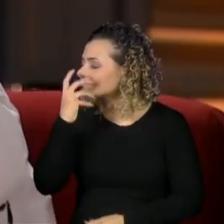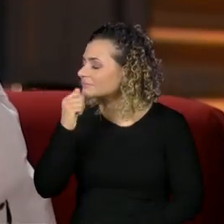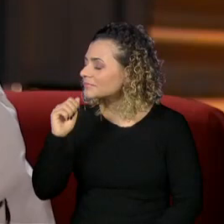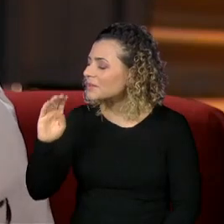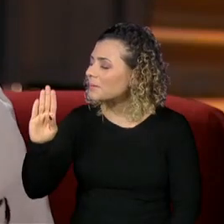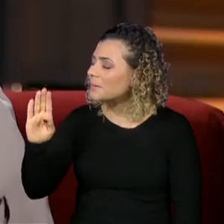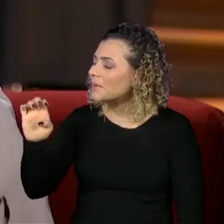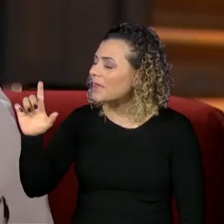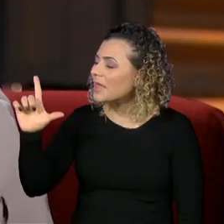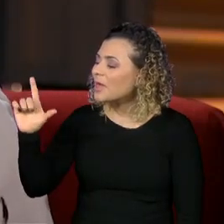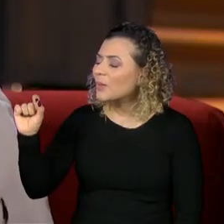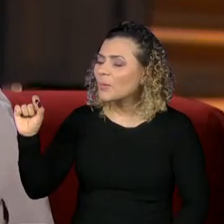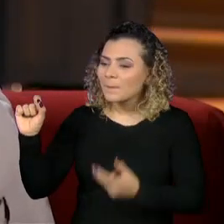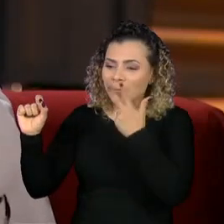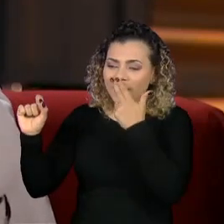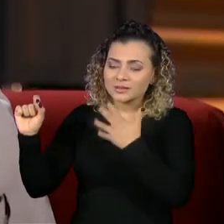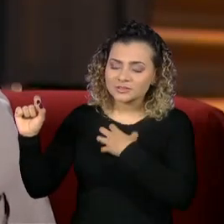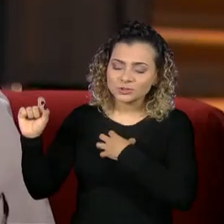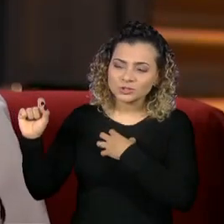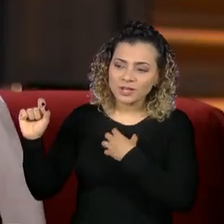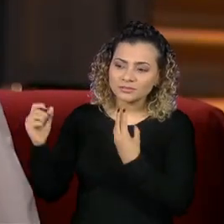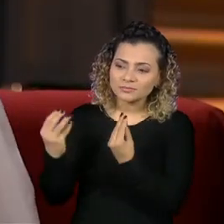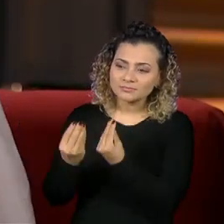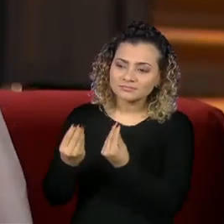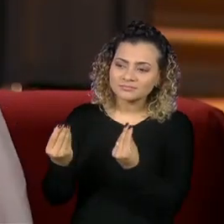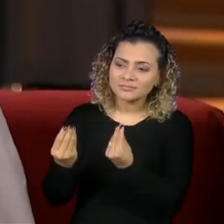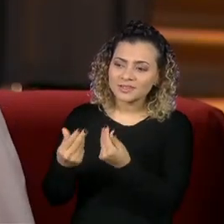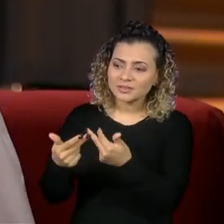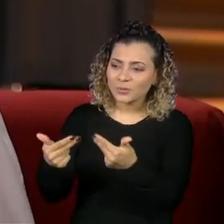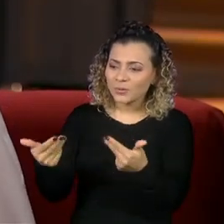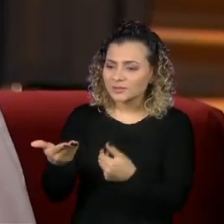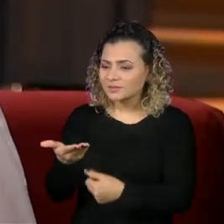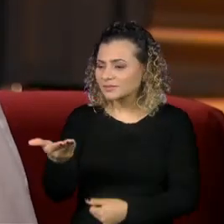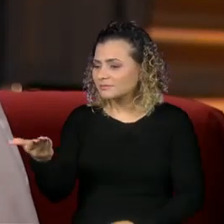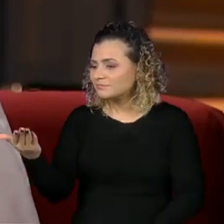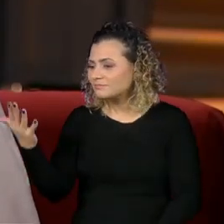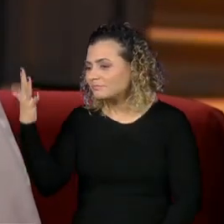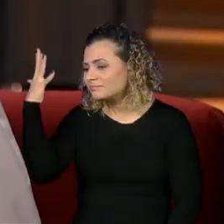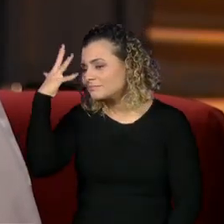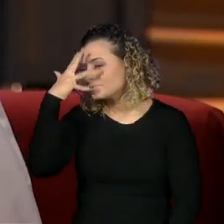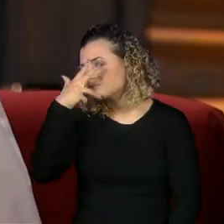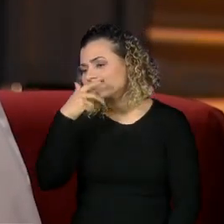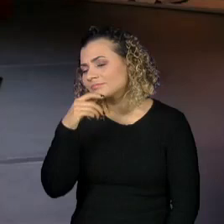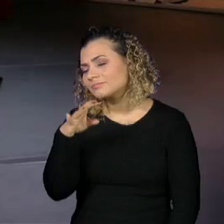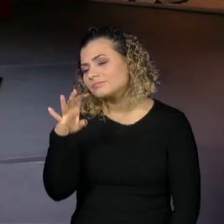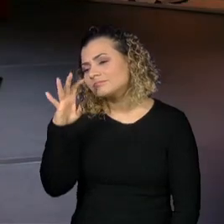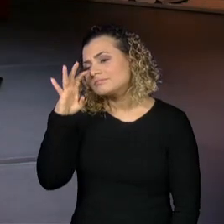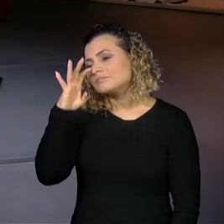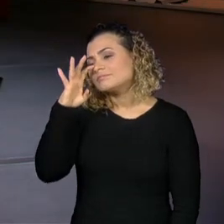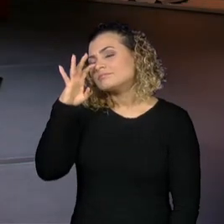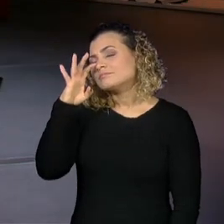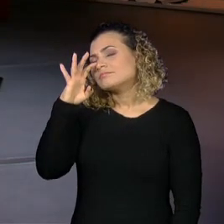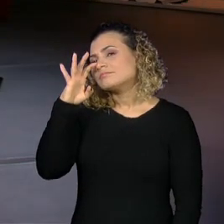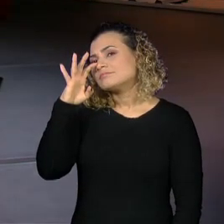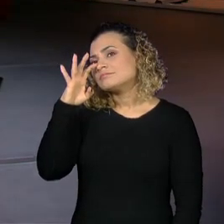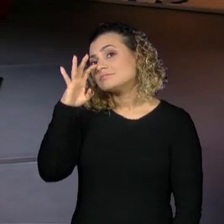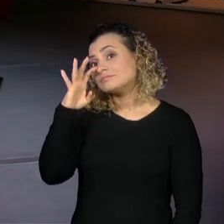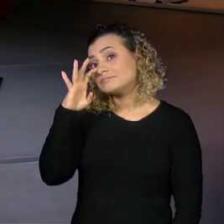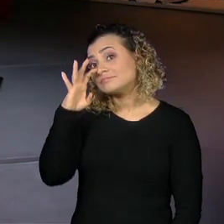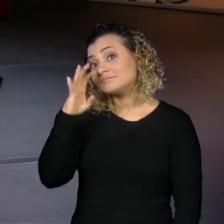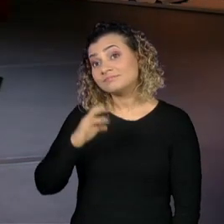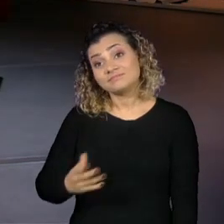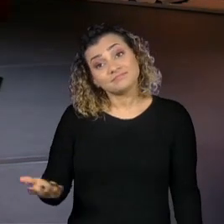certo acho que um certo olhar para as coisas sabe realmente se encantar assim com as coisas eu acho que